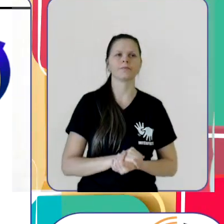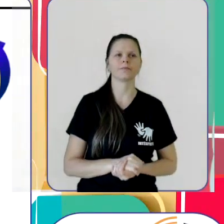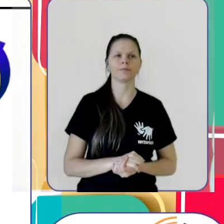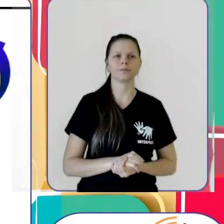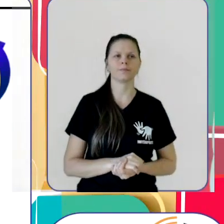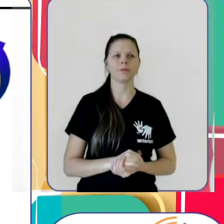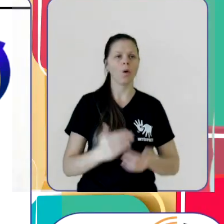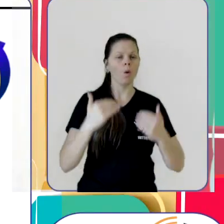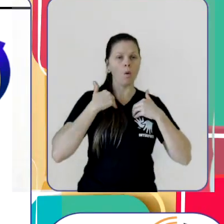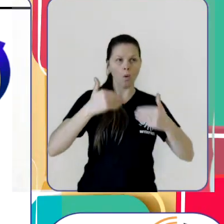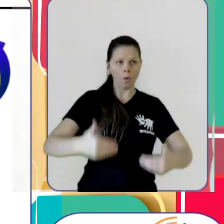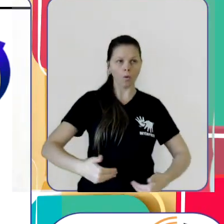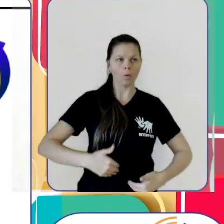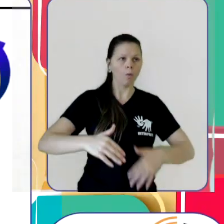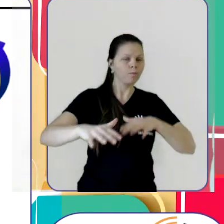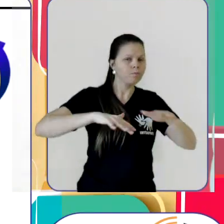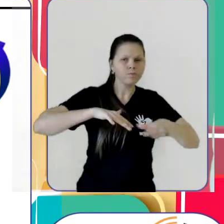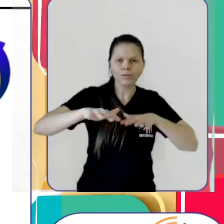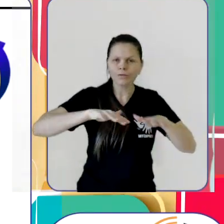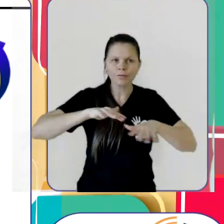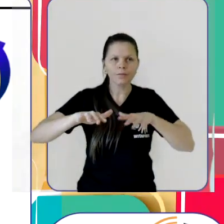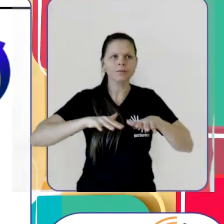O corpo em movimento.